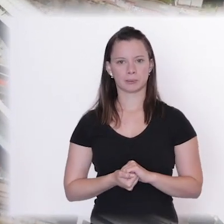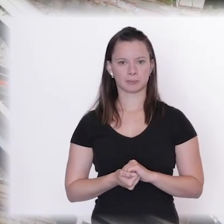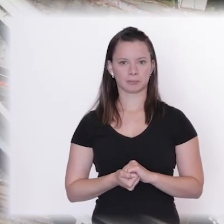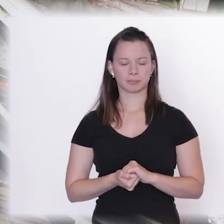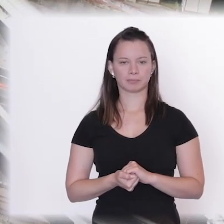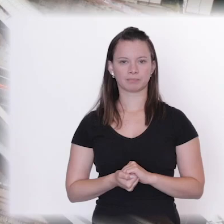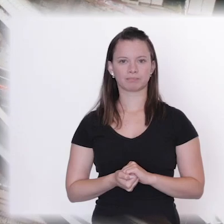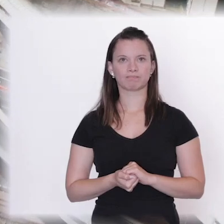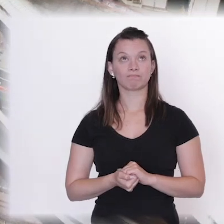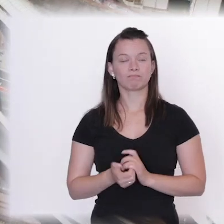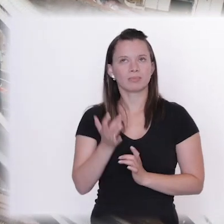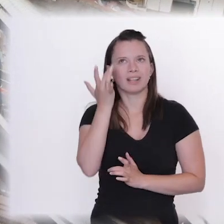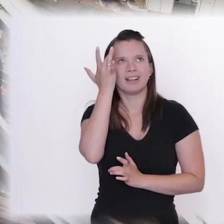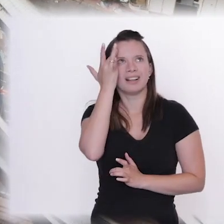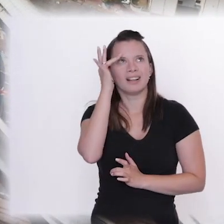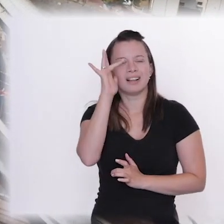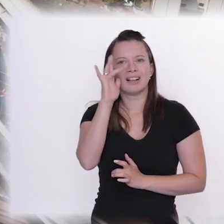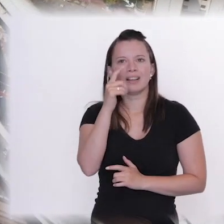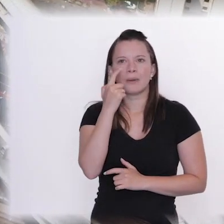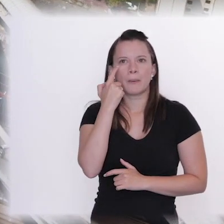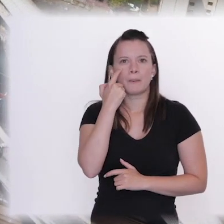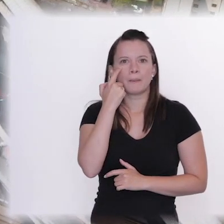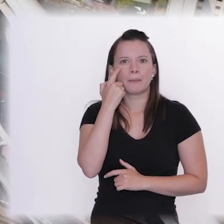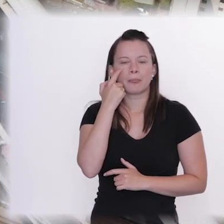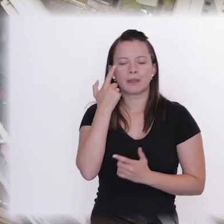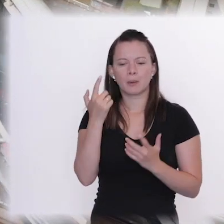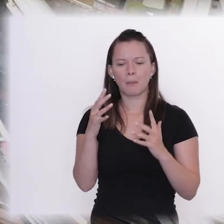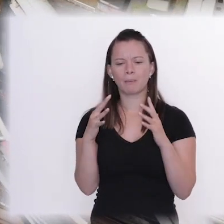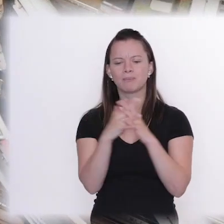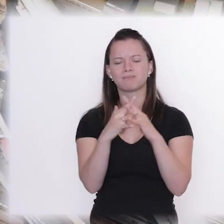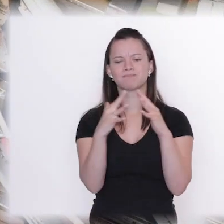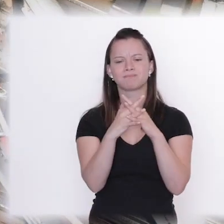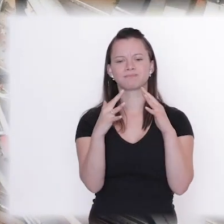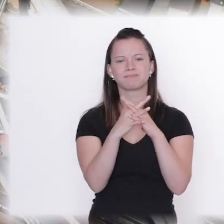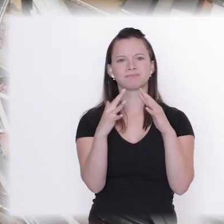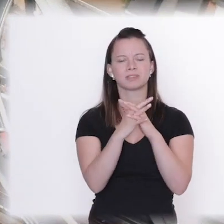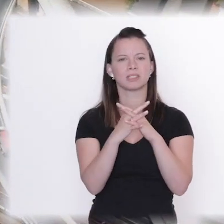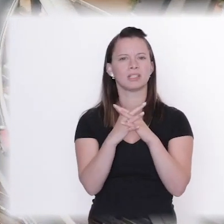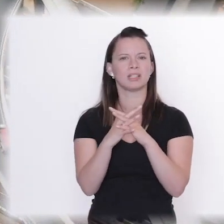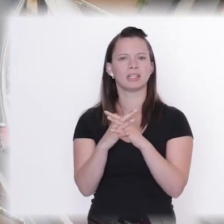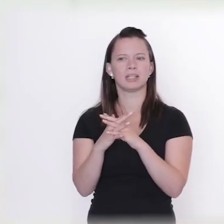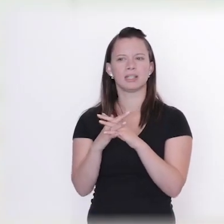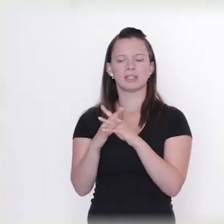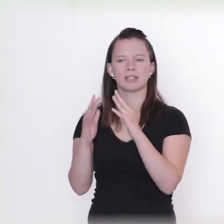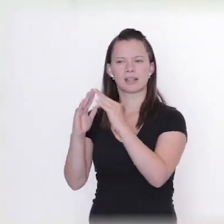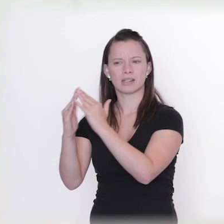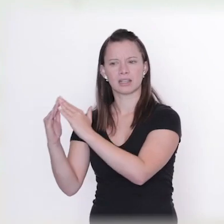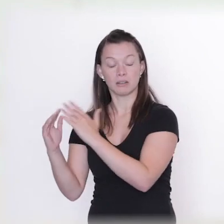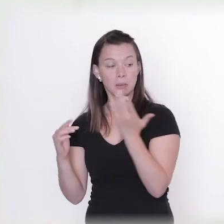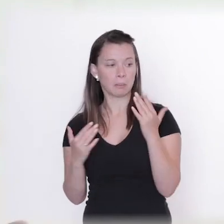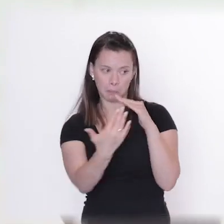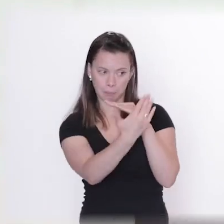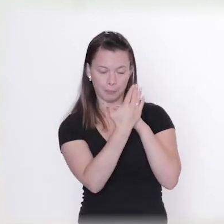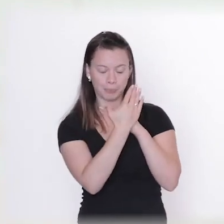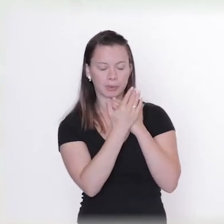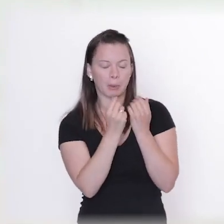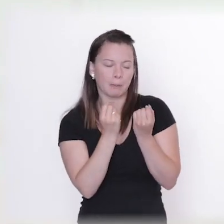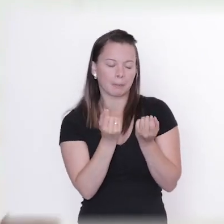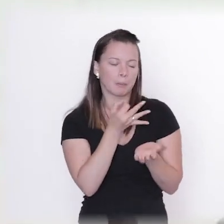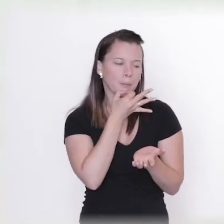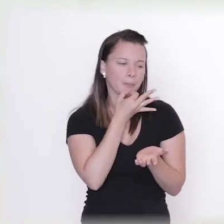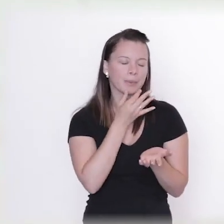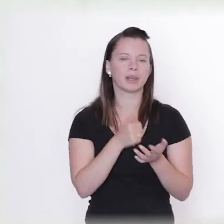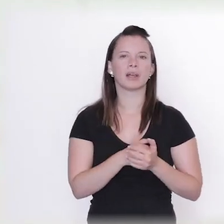Eu não sei, eu vejo um pouco uma encruzilhada nessa coisa de pensar as periferias hoje, Tiara Jo, acho que você pode ajudar muito nisso. Porque, ora,